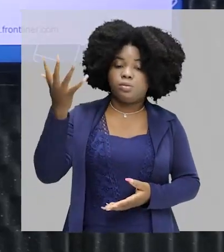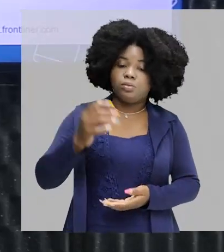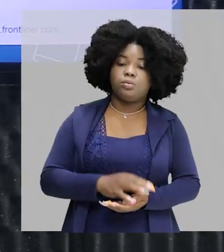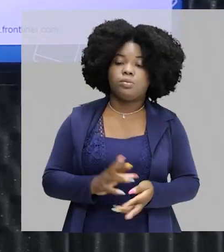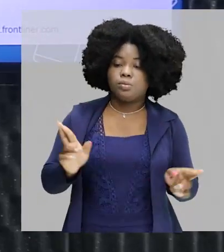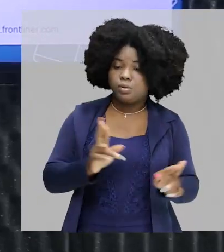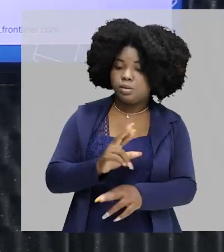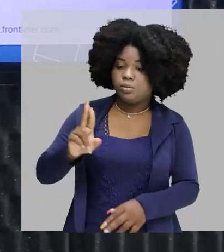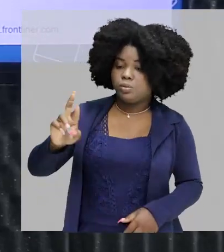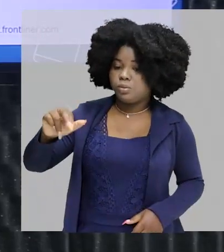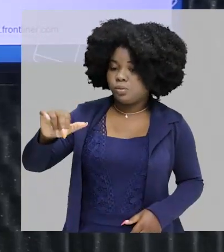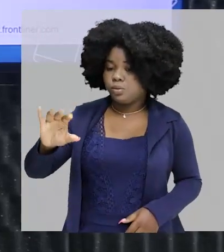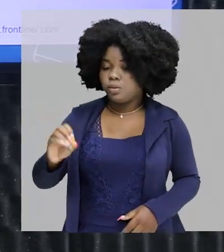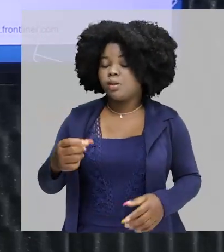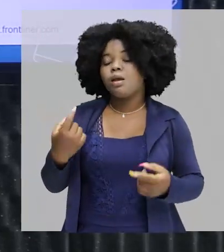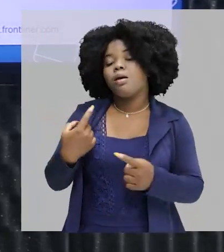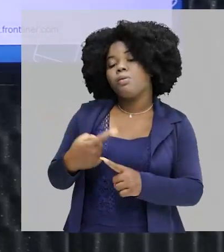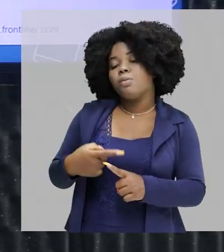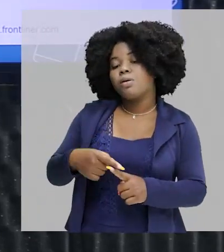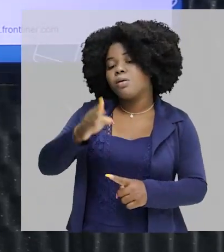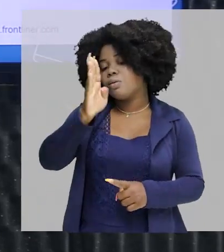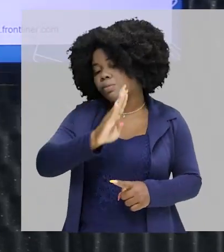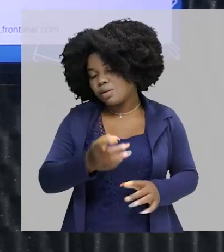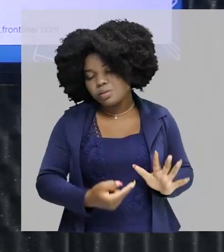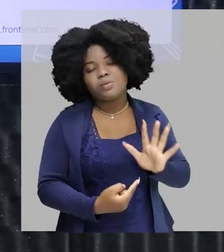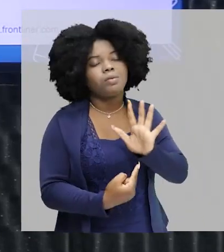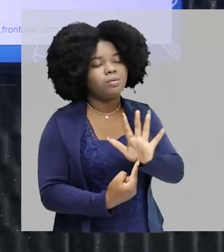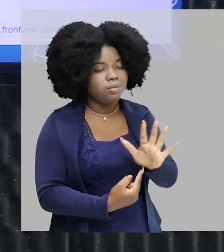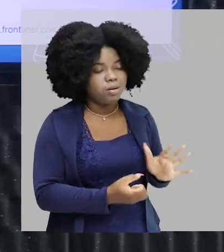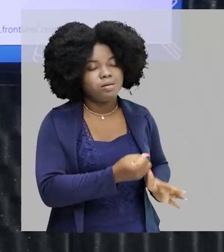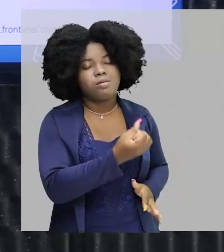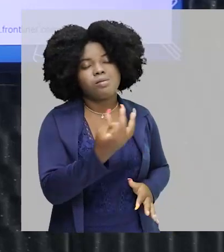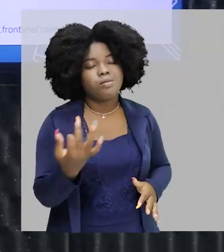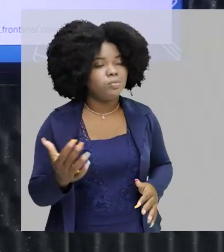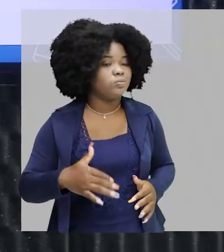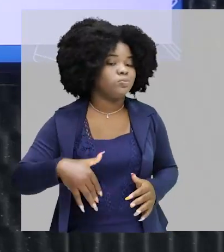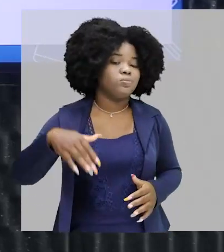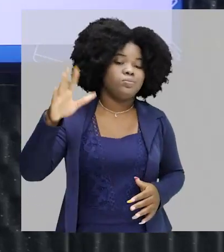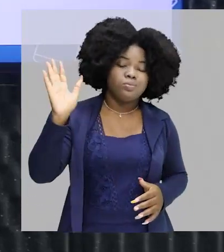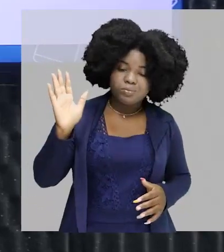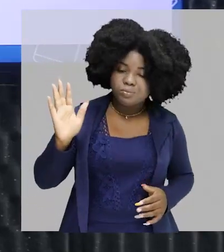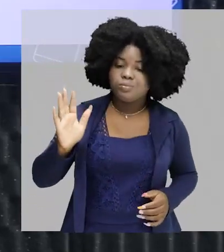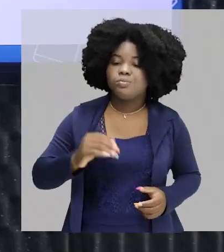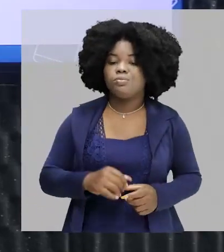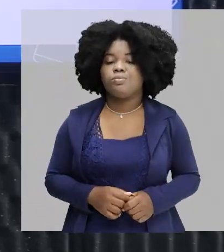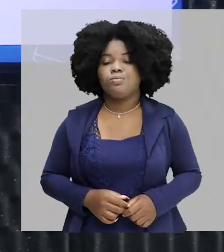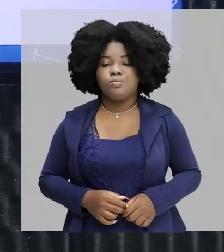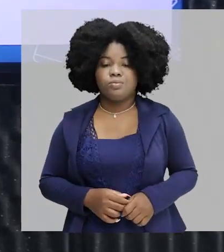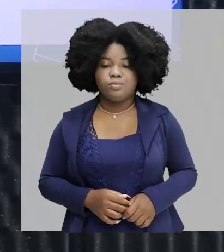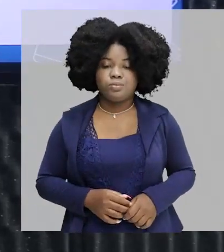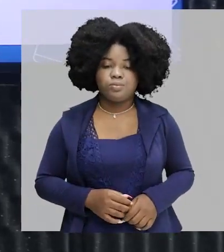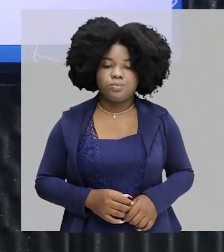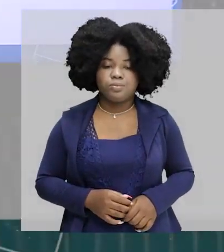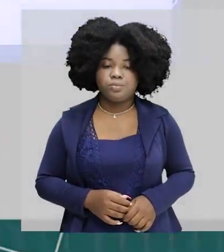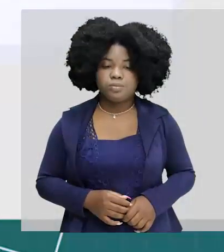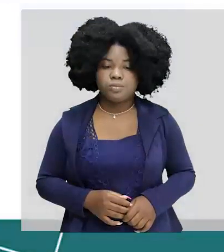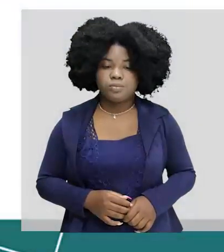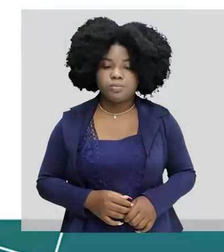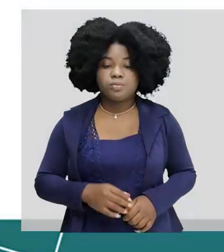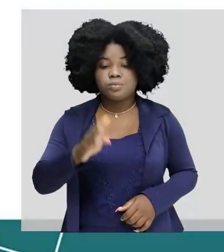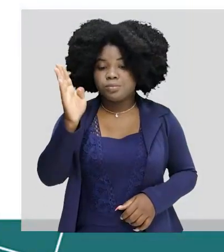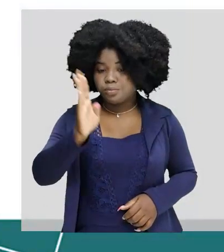ao urânio. Por quê? Porque o Brasil apresenta quantidades elevadas desse elemento.